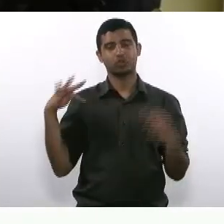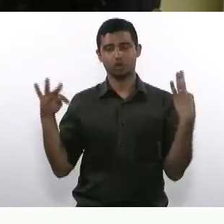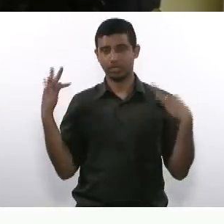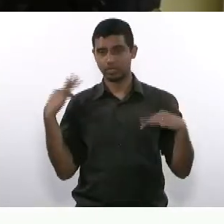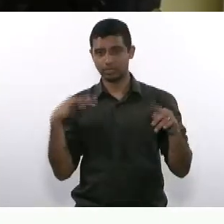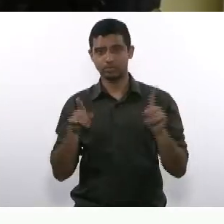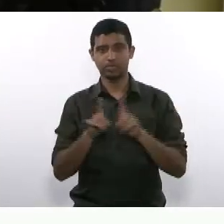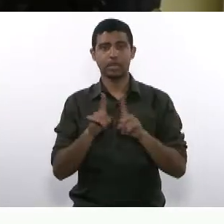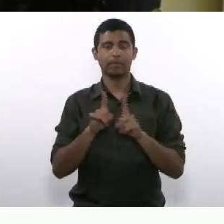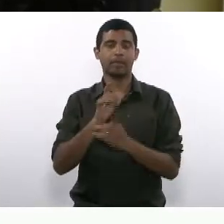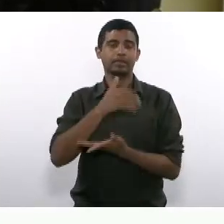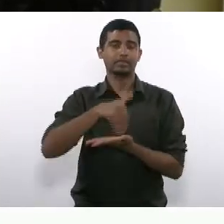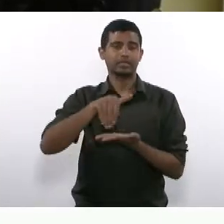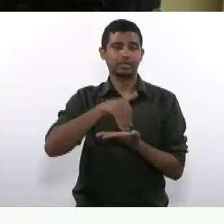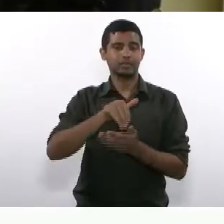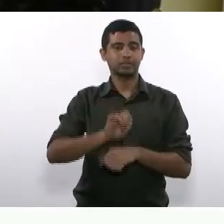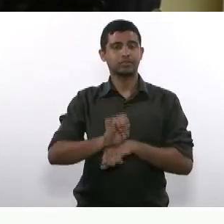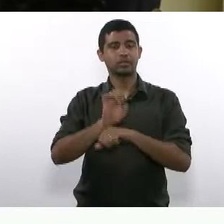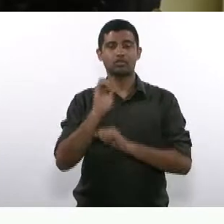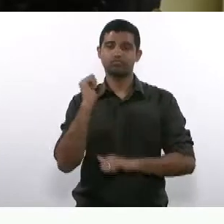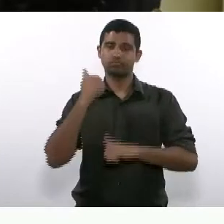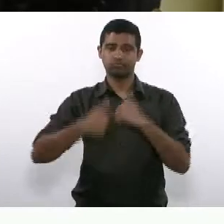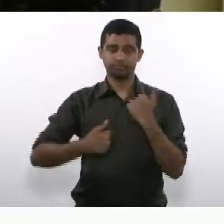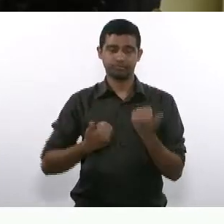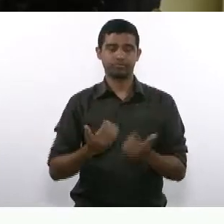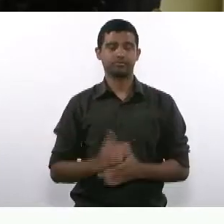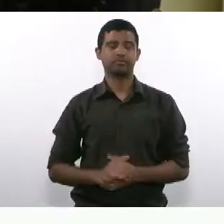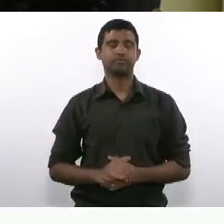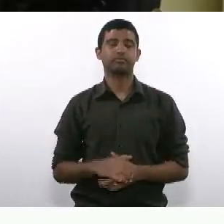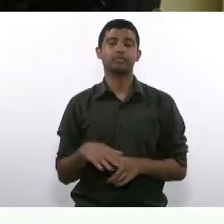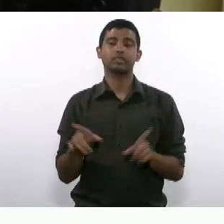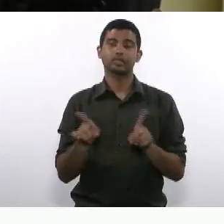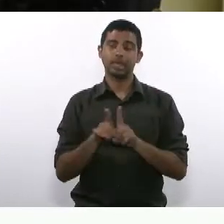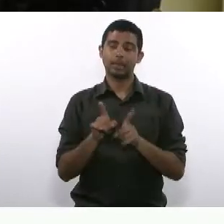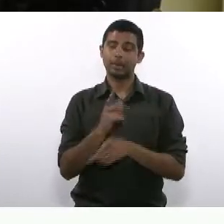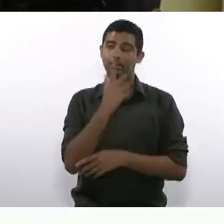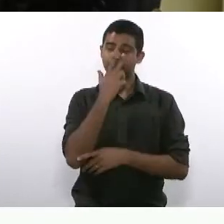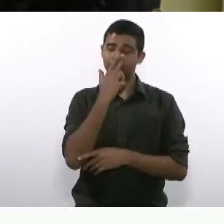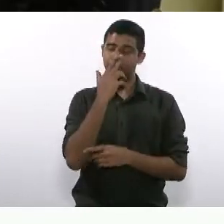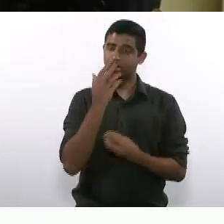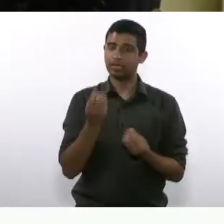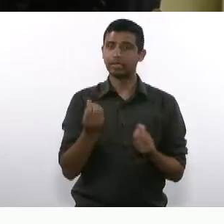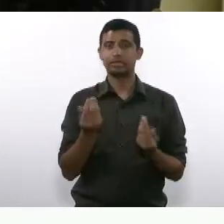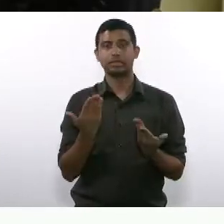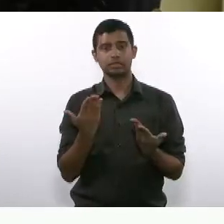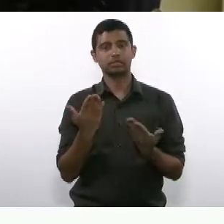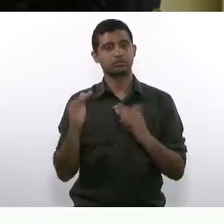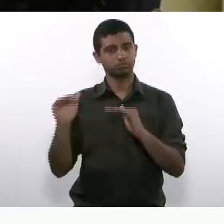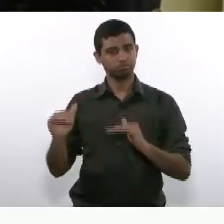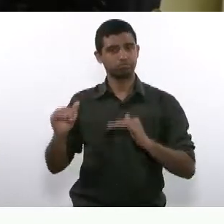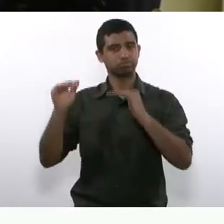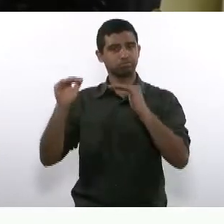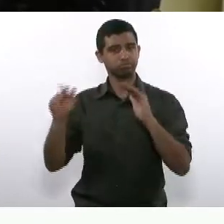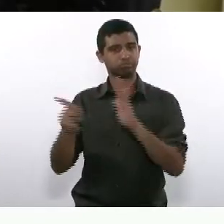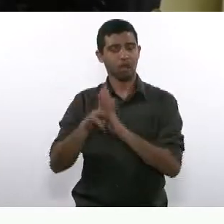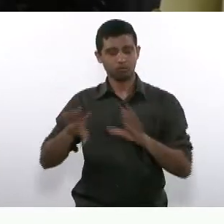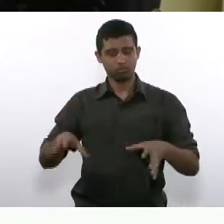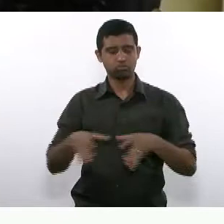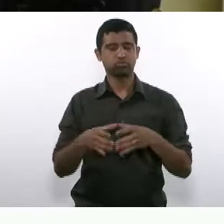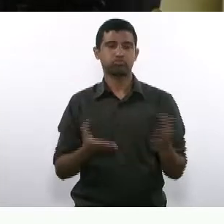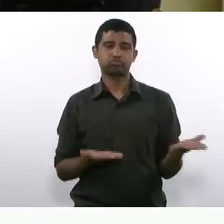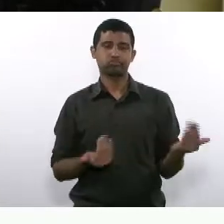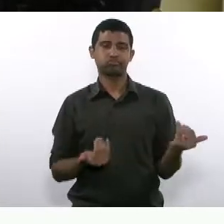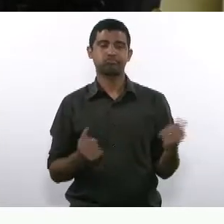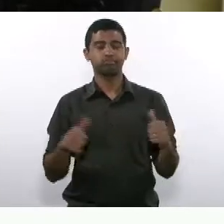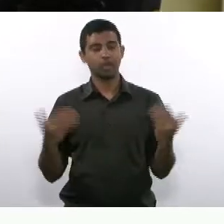a Secretaria Estadual de Esporte, e também, me parece aqui, a Superintendência de Juventude.